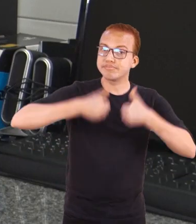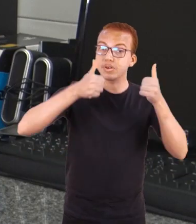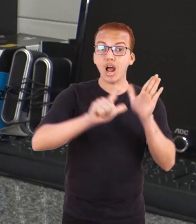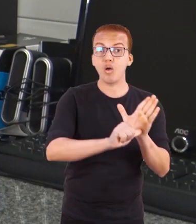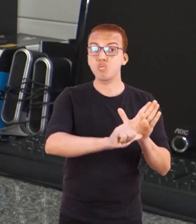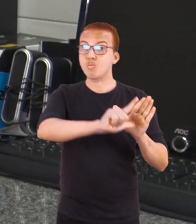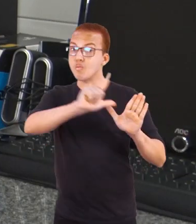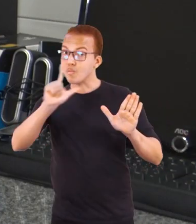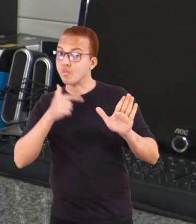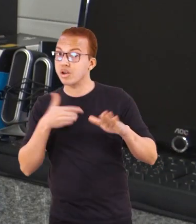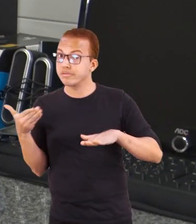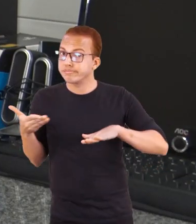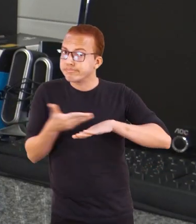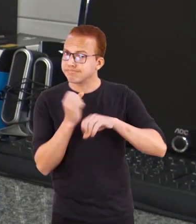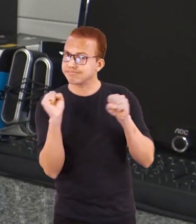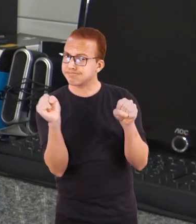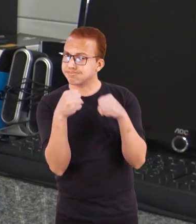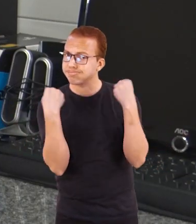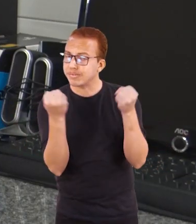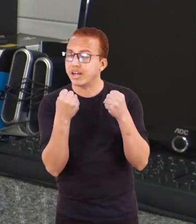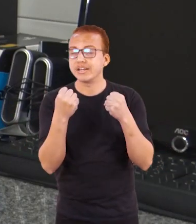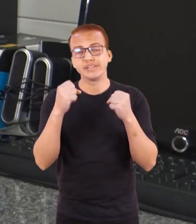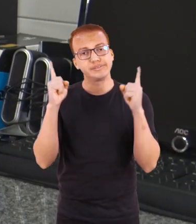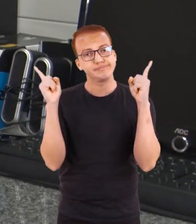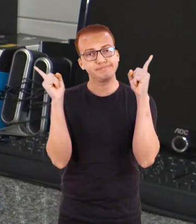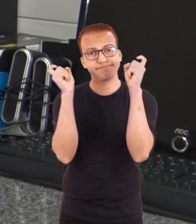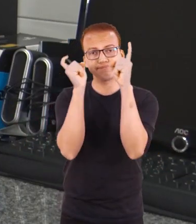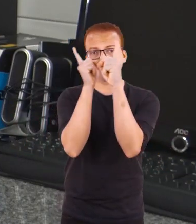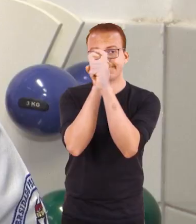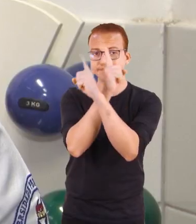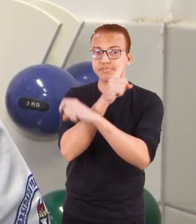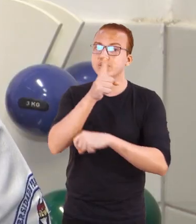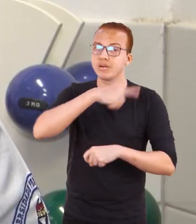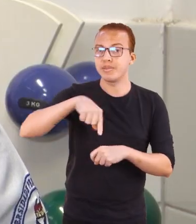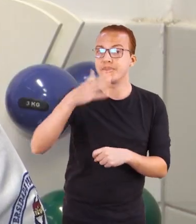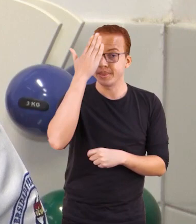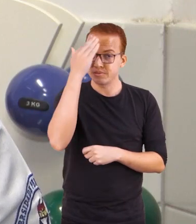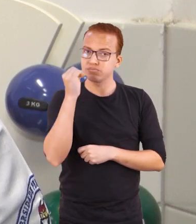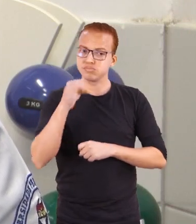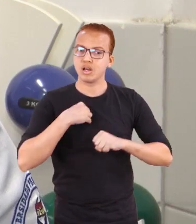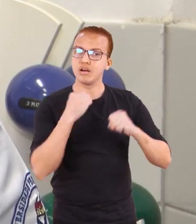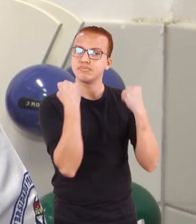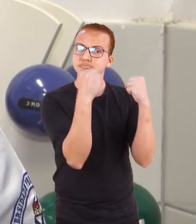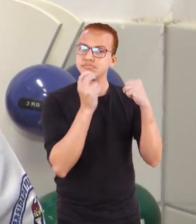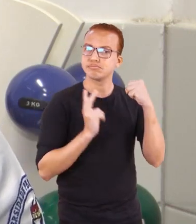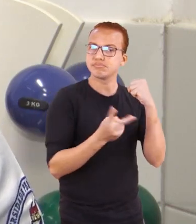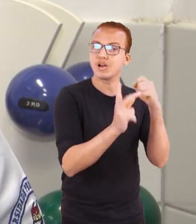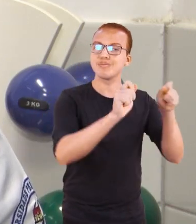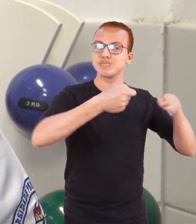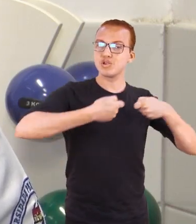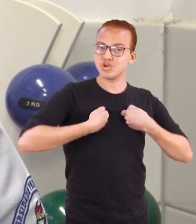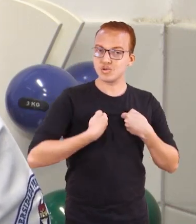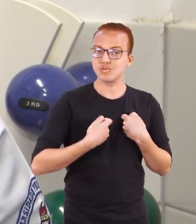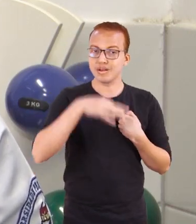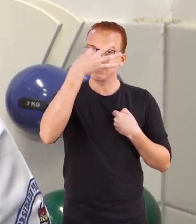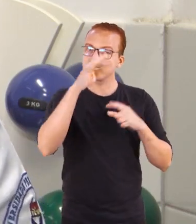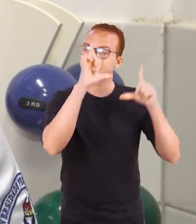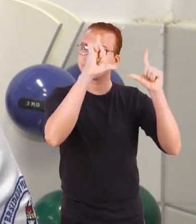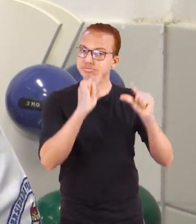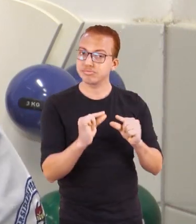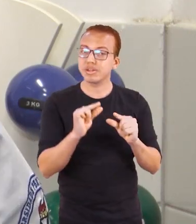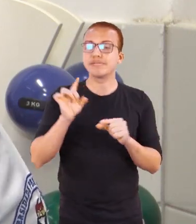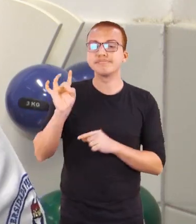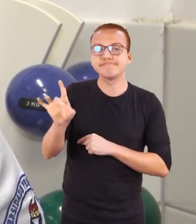protocolo porque antes as pessoas não conseguiam tá sempre fazendo exercício a gente sabe que o exercício é um padrão ouro para o tratamento da dor Então